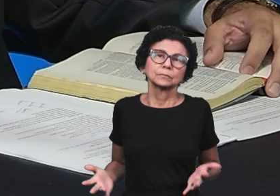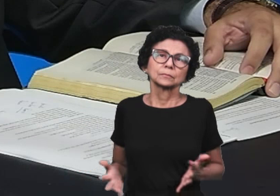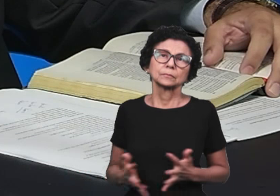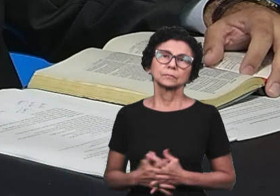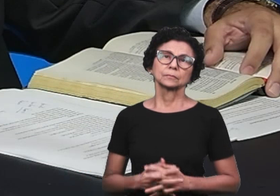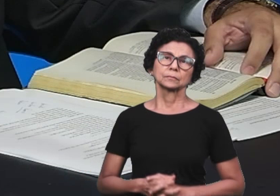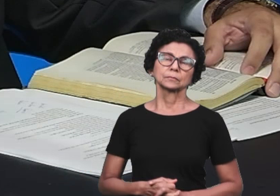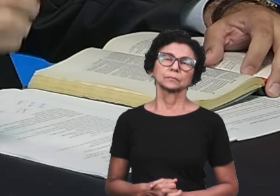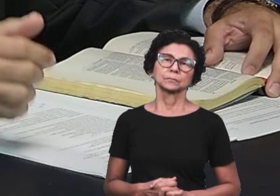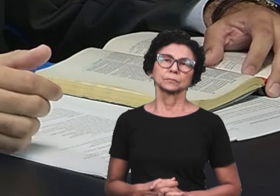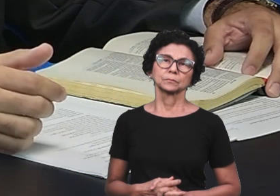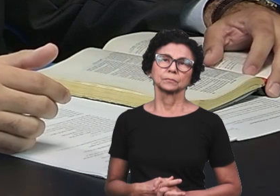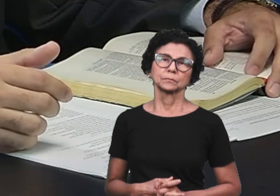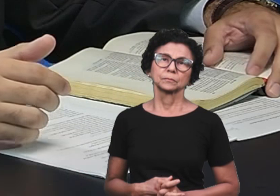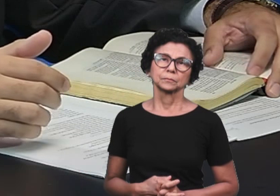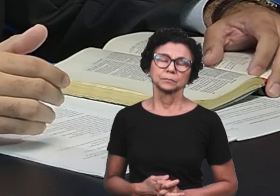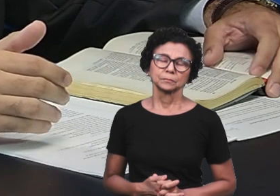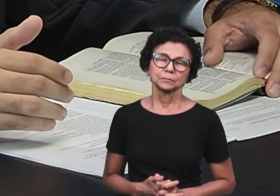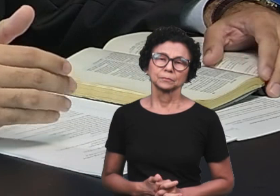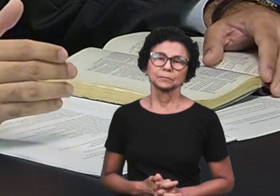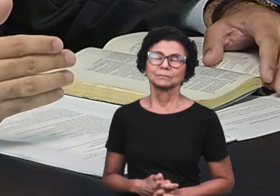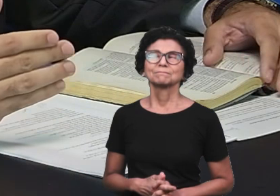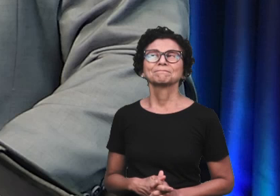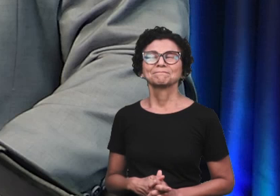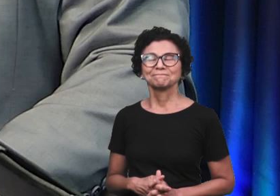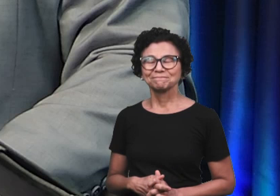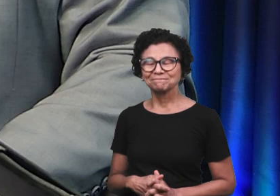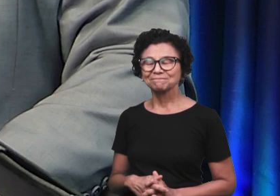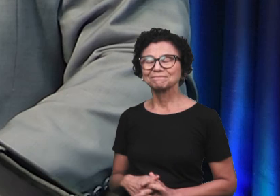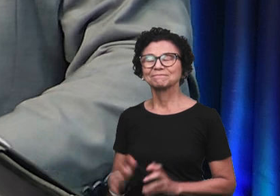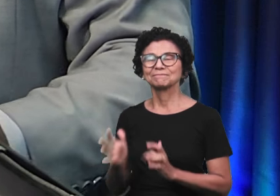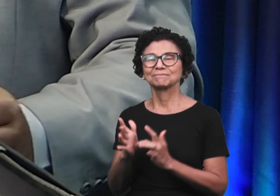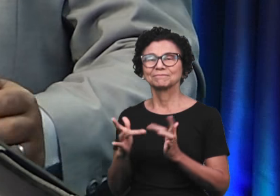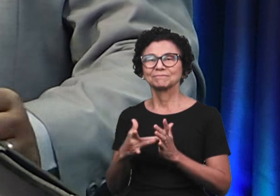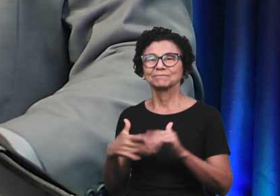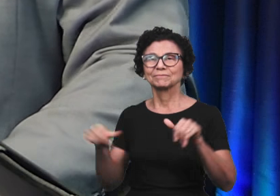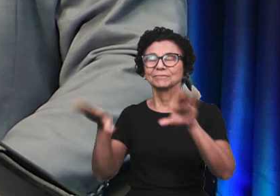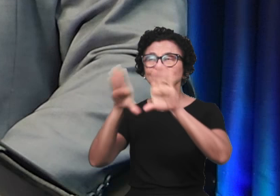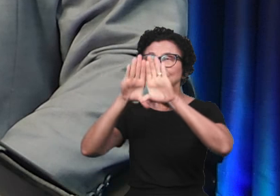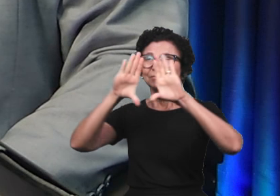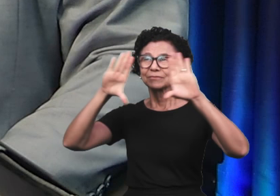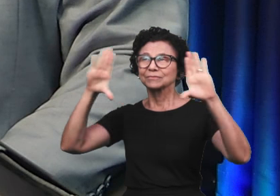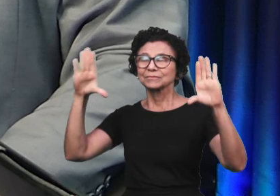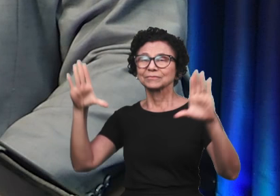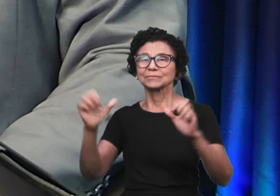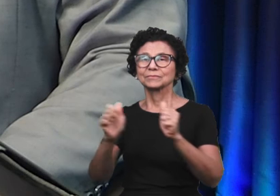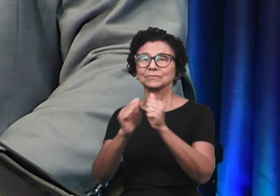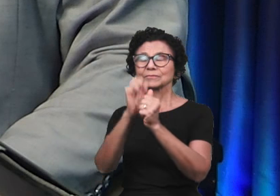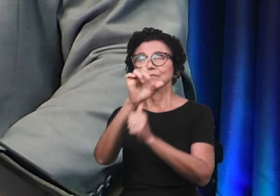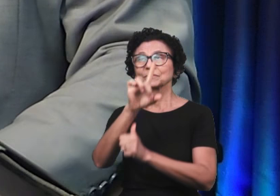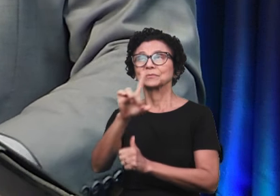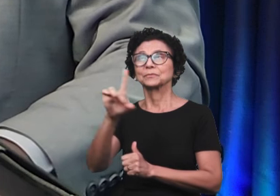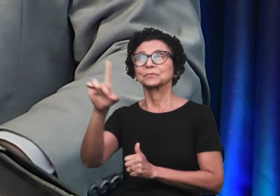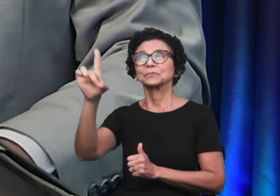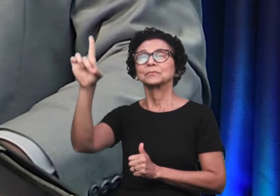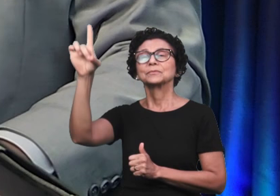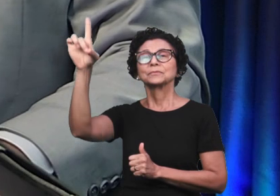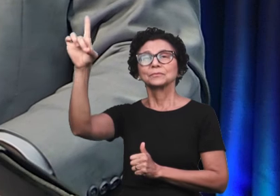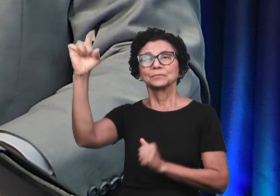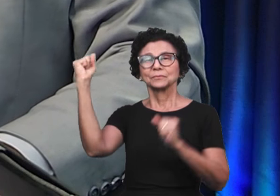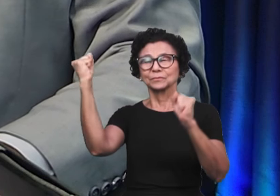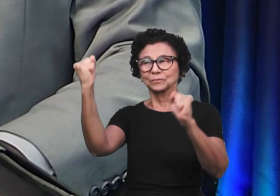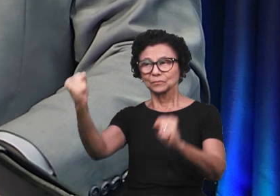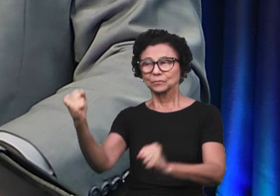de ouro como Rei da Glória. Está glorificado na eternidade como Deus. Ele é Deus. Se revela